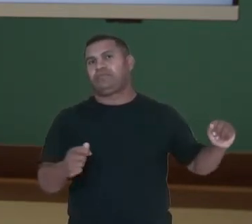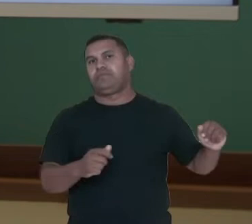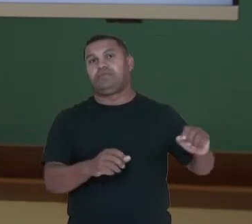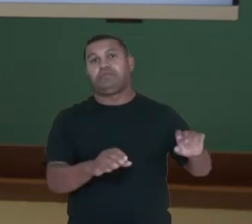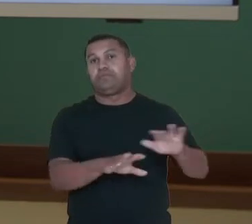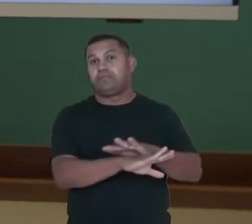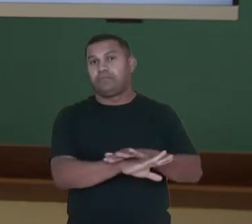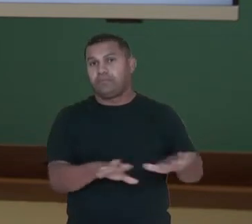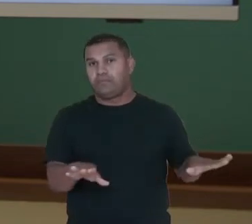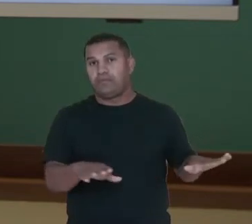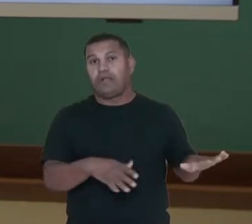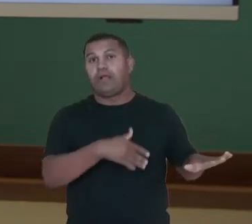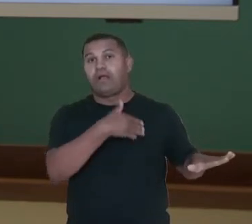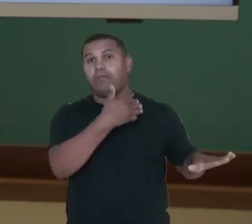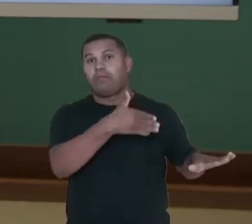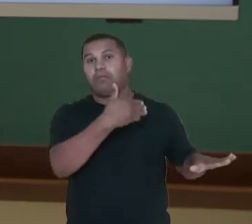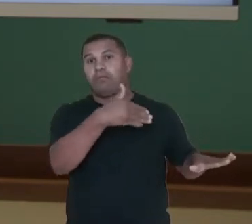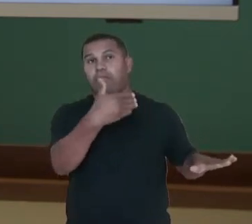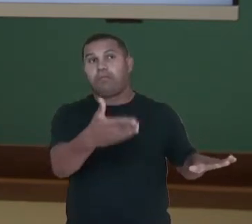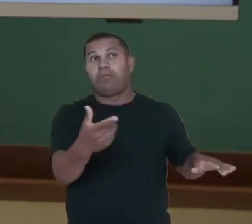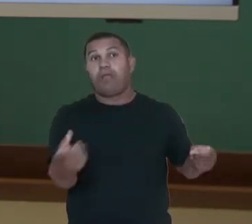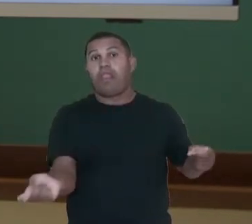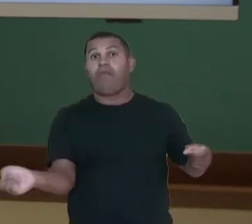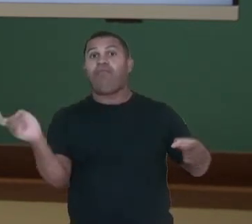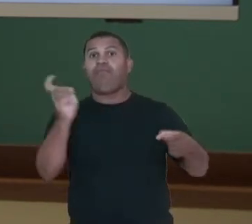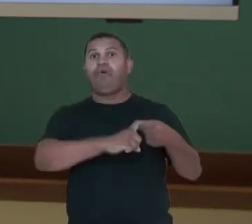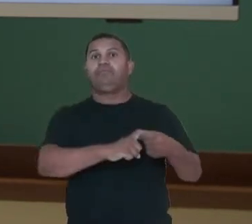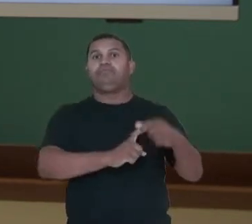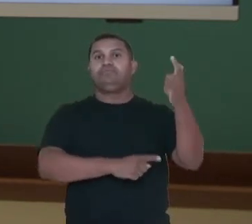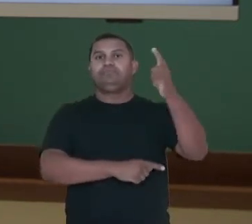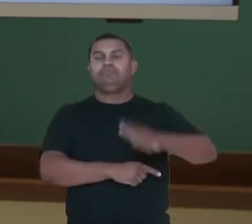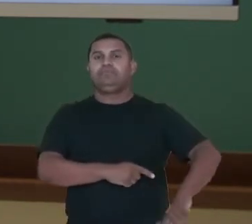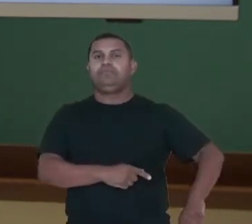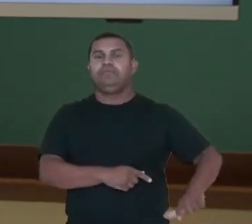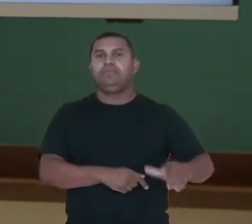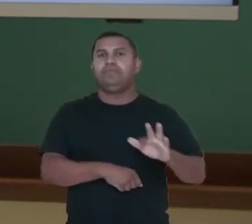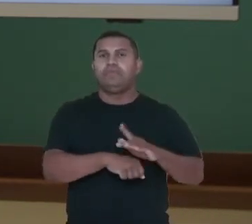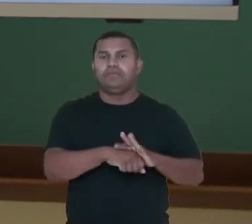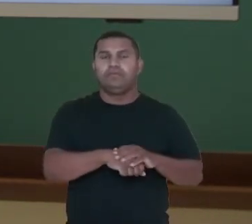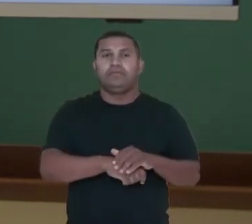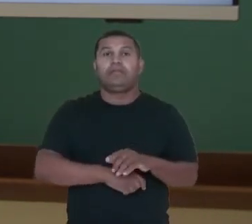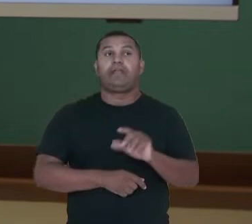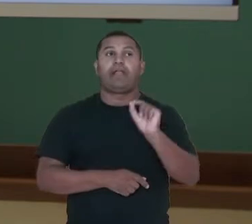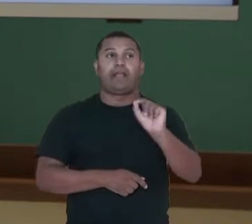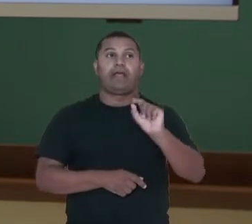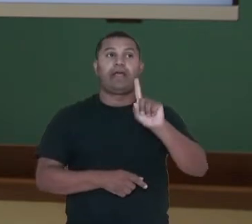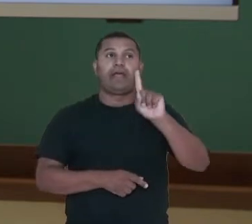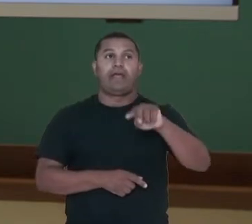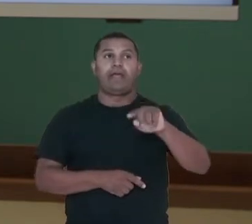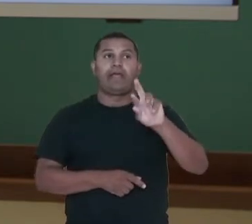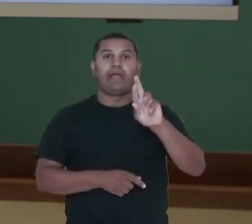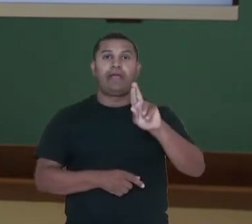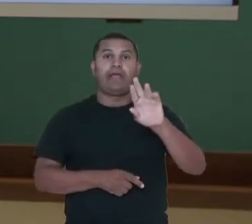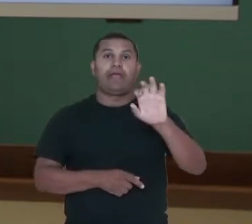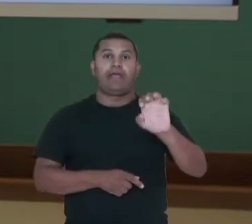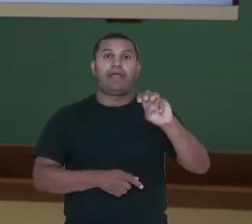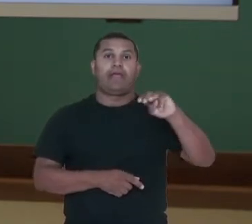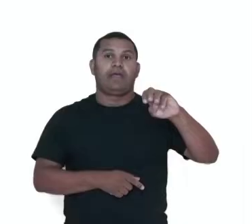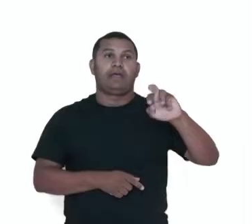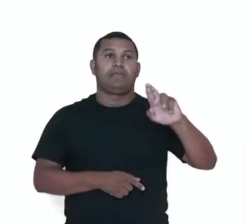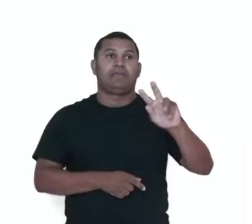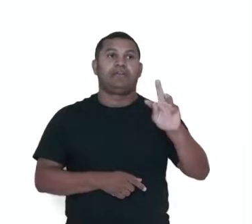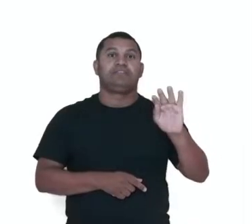ter casos dela, então ela é reemergente, né? Ela reaparece depois do declínio. No Brasil, nós temos a dengue,